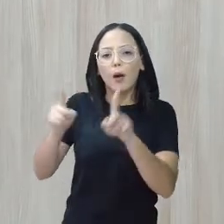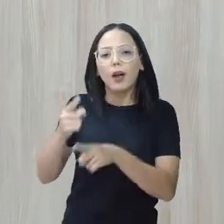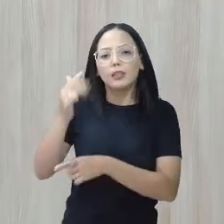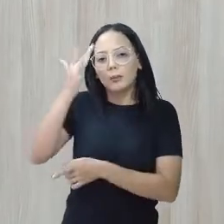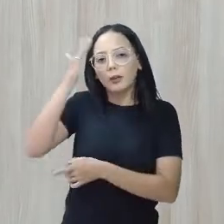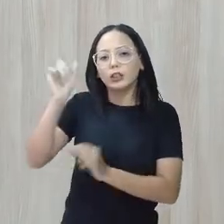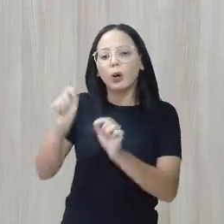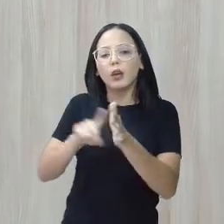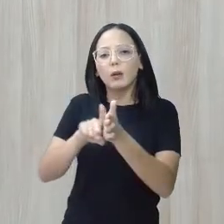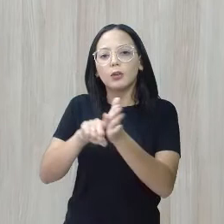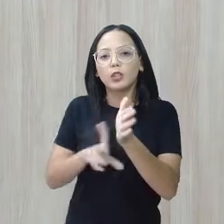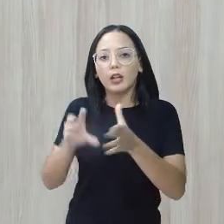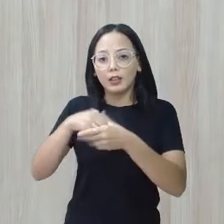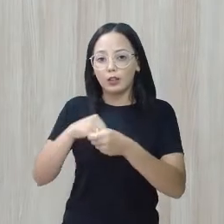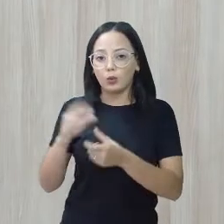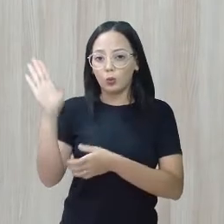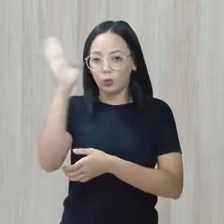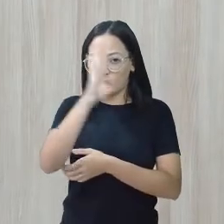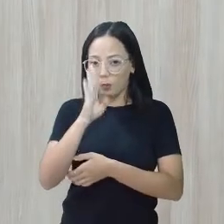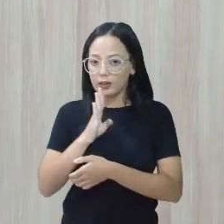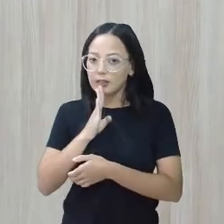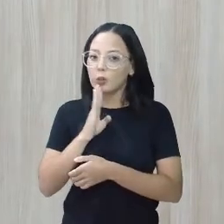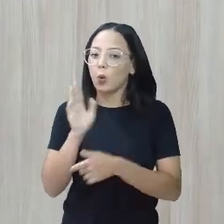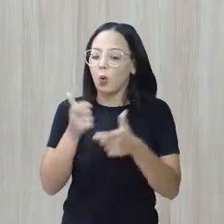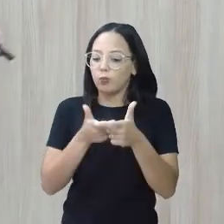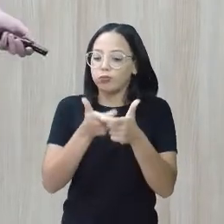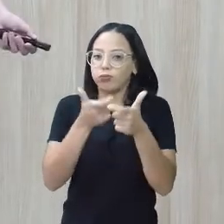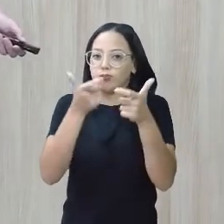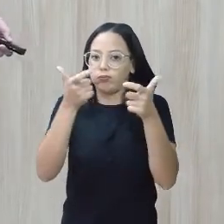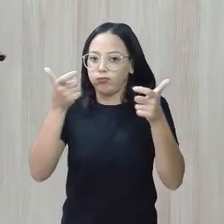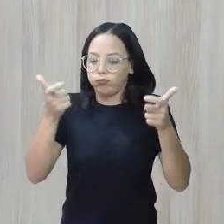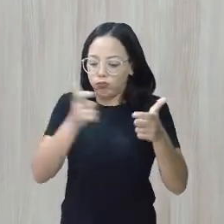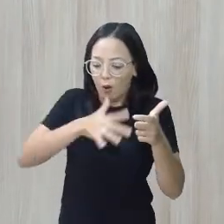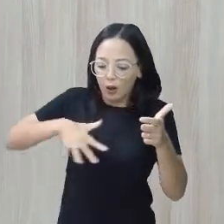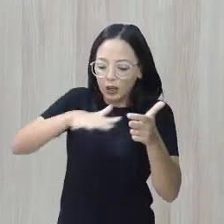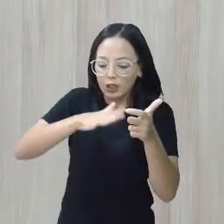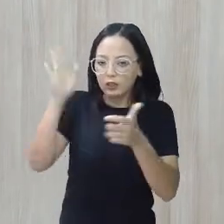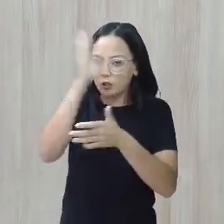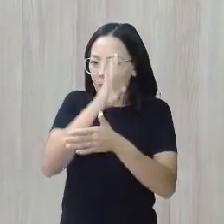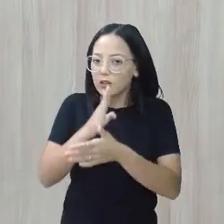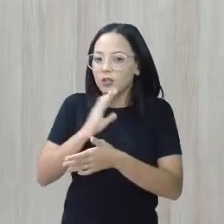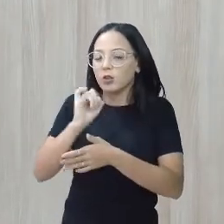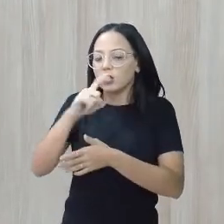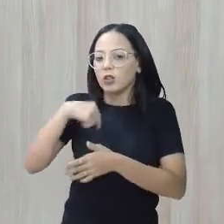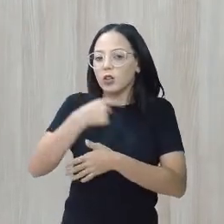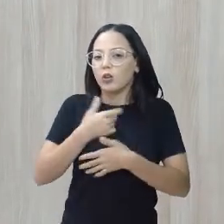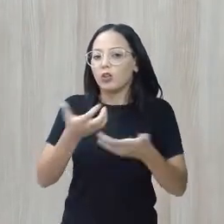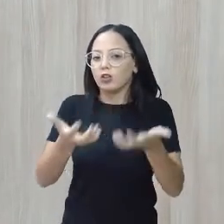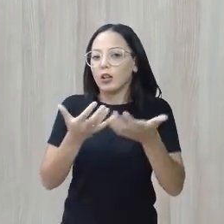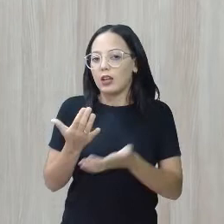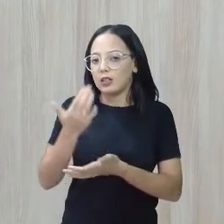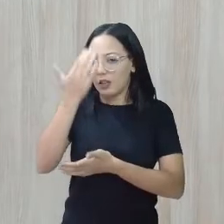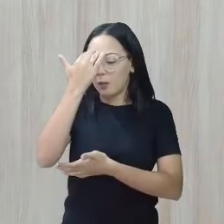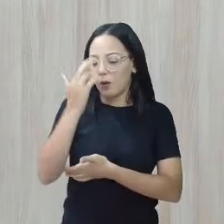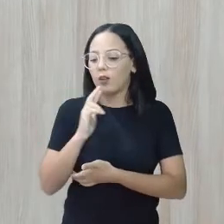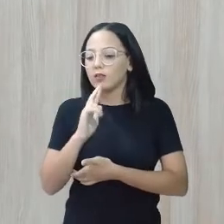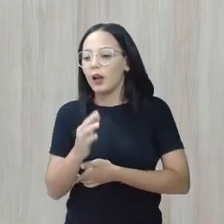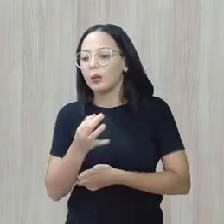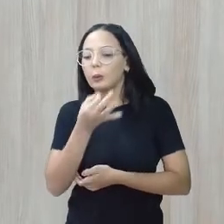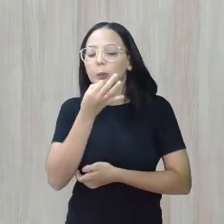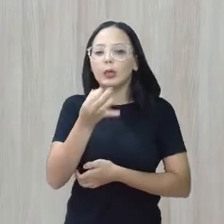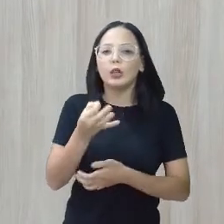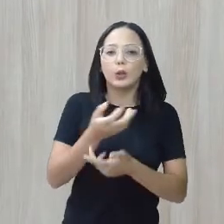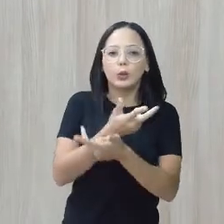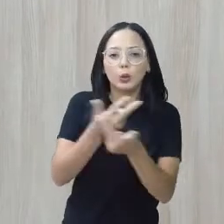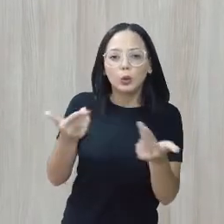uma pesquisa dentro do Brasil. É muito grande esse país. Imagina que eu quisesse saber um resultado ou uma opinião de alguma coisa